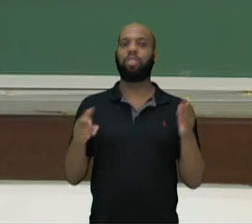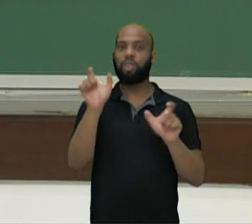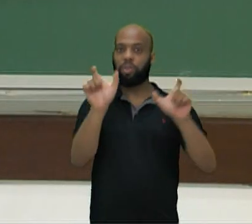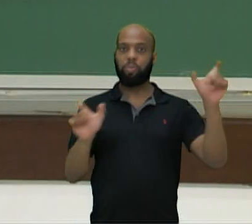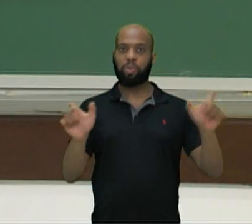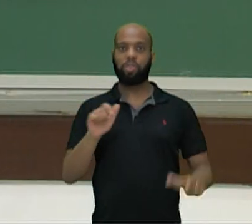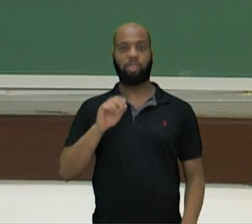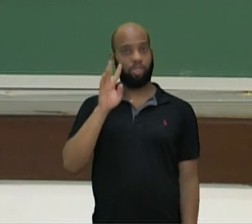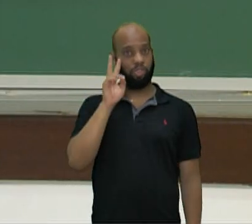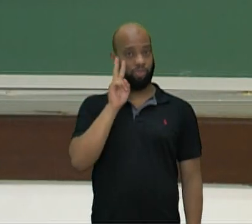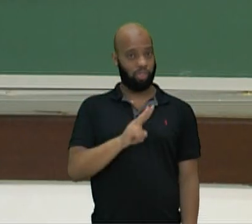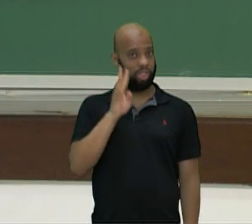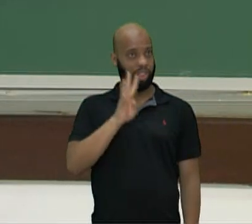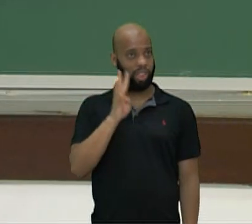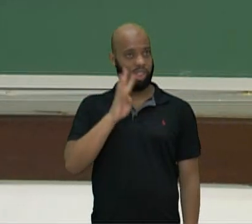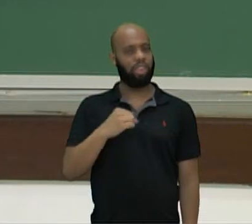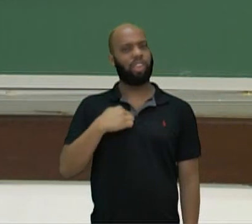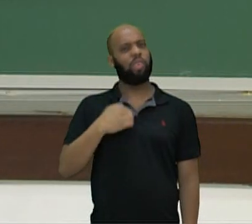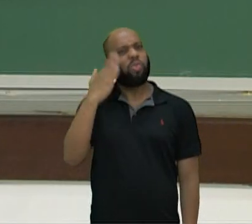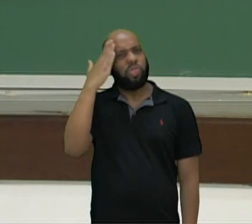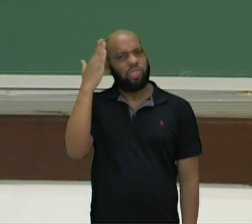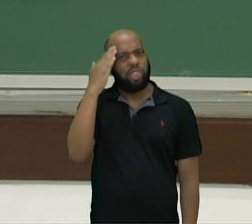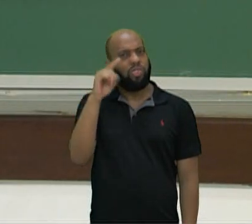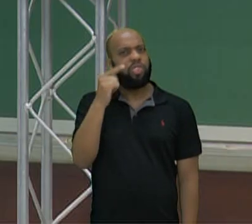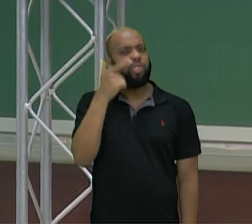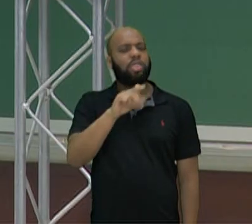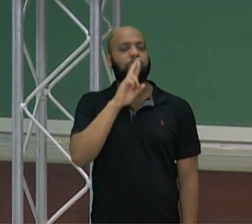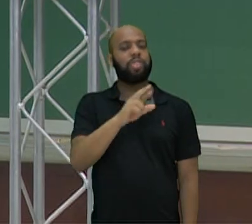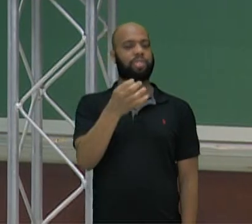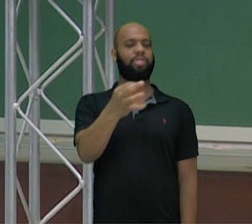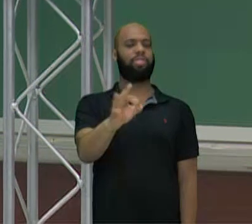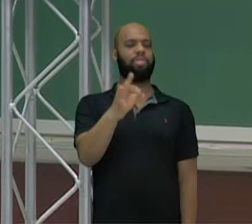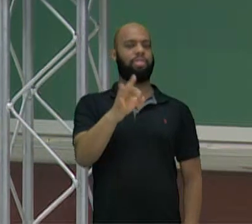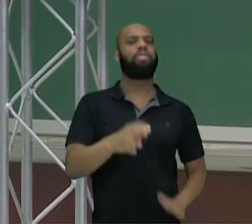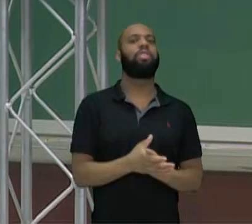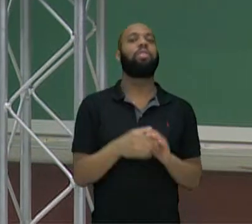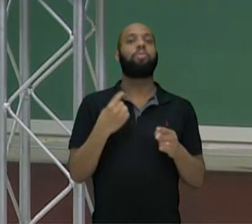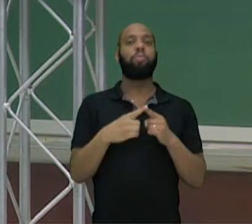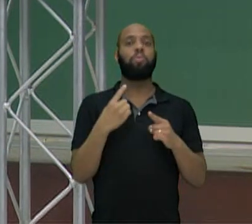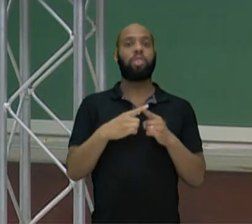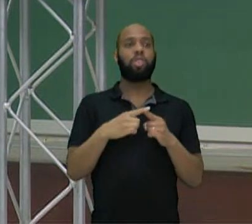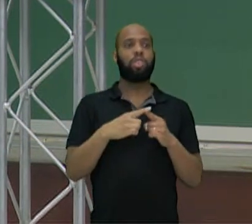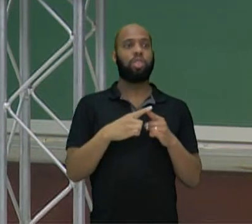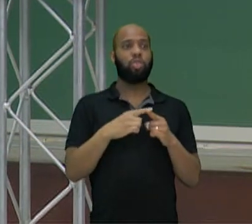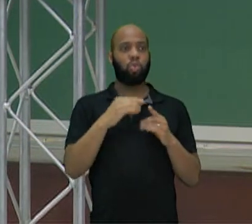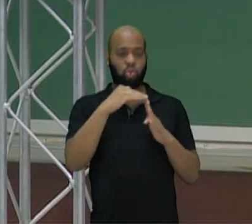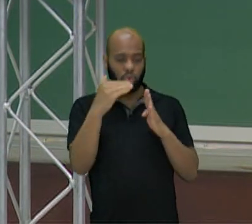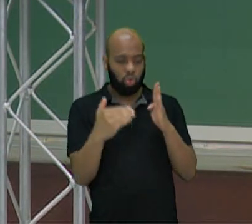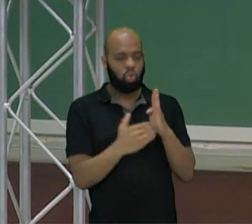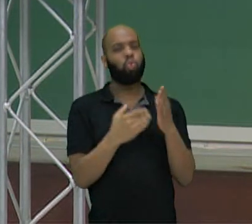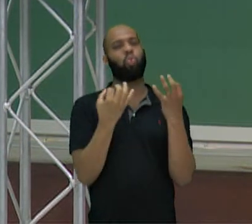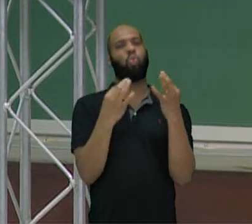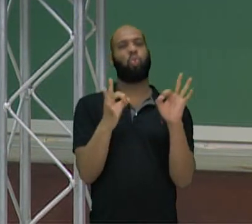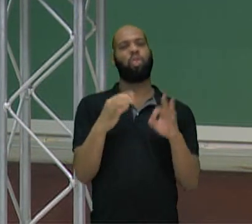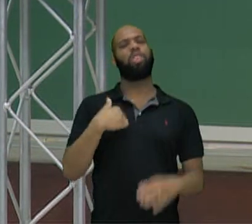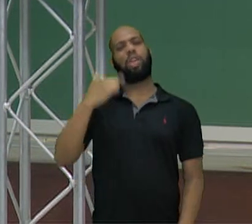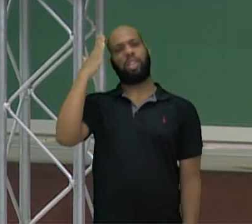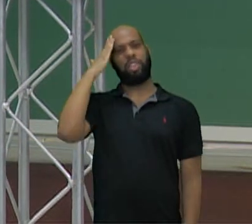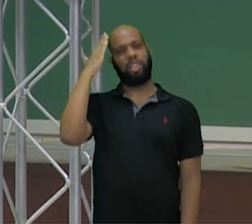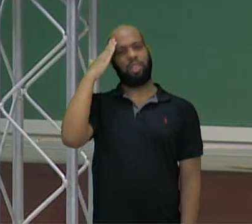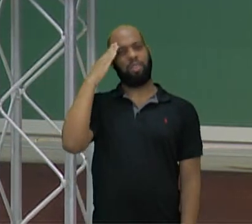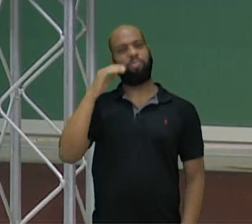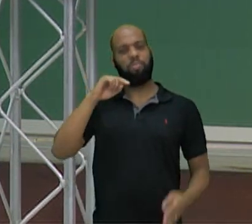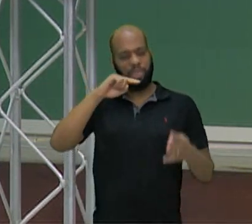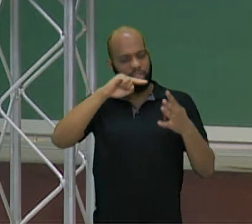Moçada, viu que bacana? E eu tenho certeza que você acertou porque todas estão corretas. Oh, professor, eu sabia que aquilo